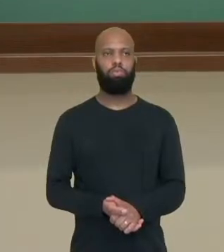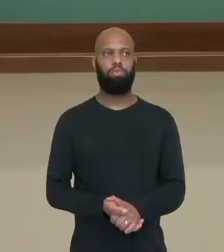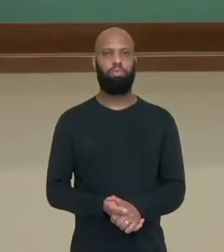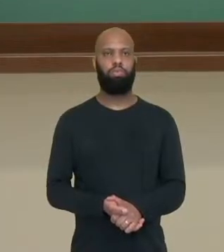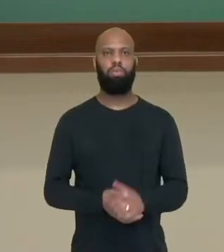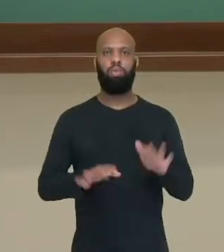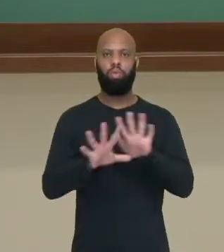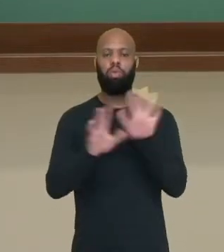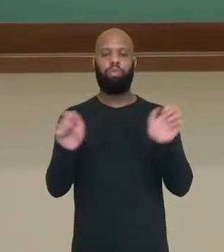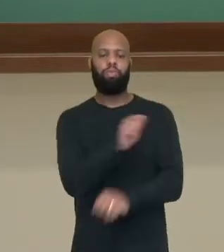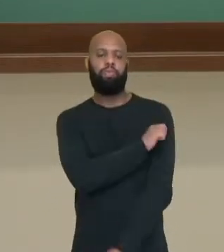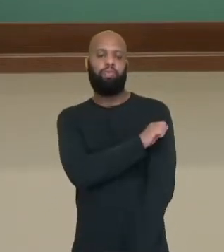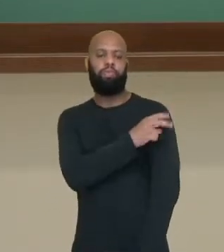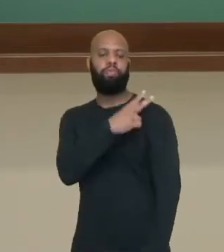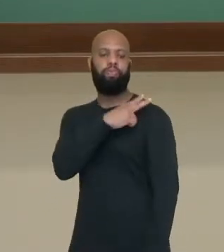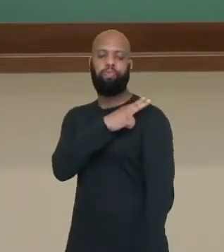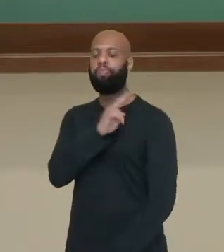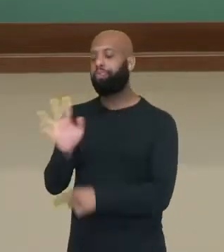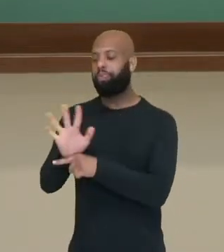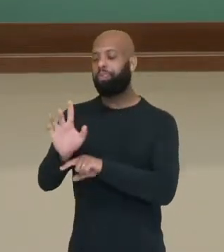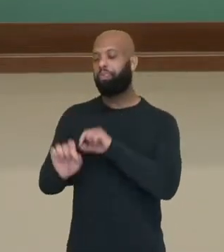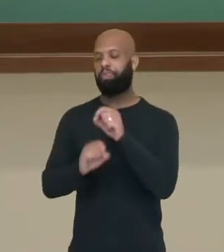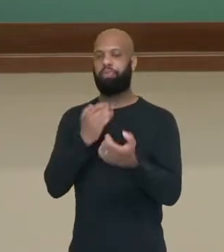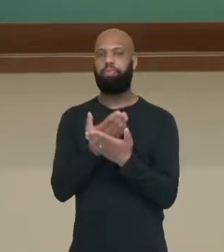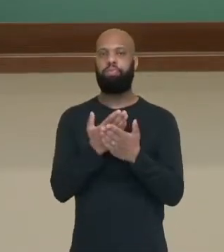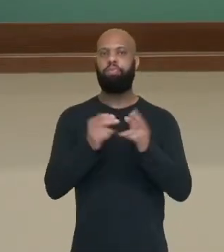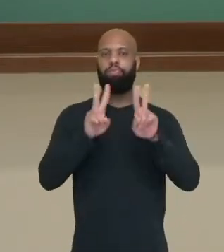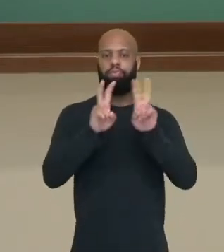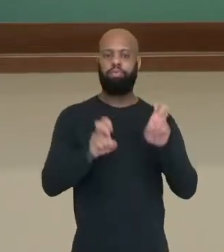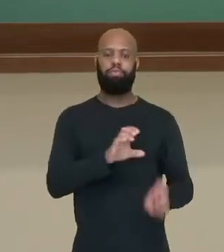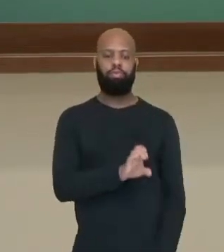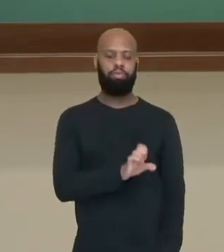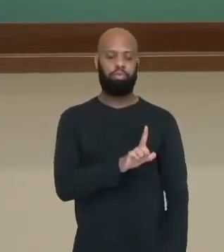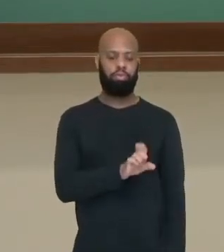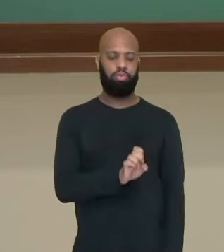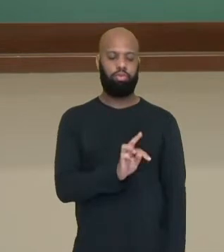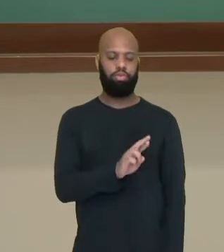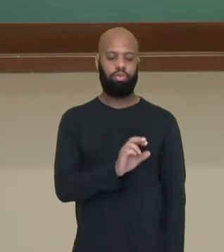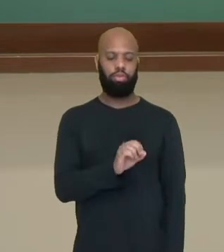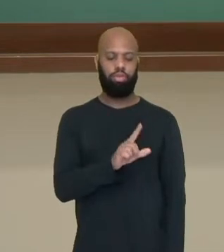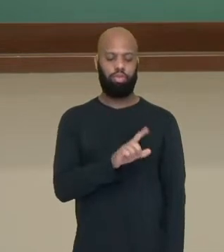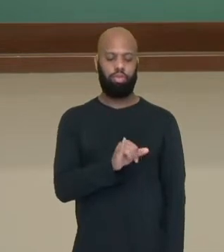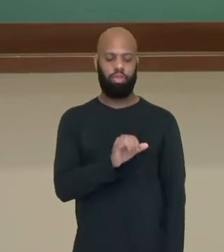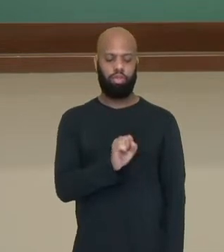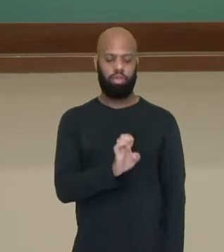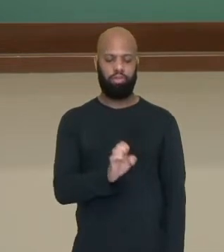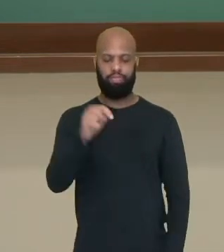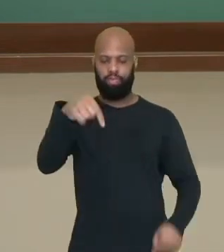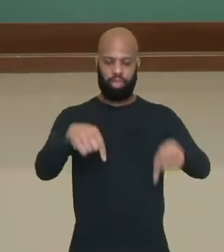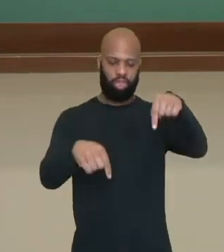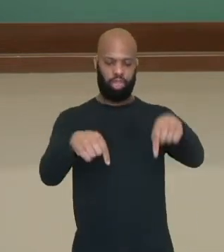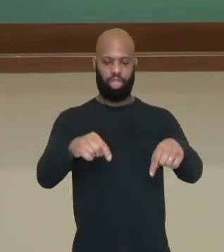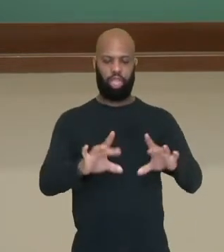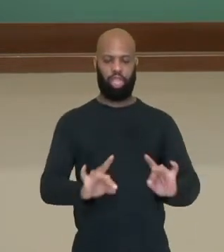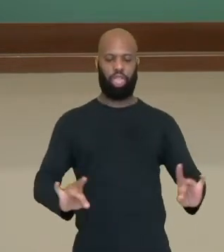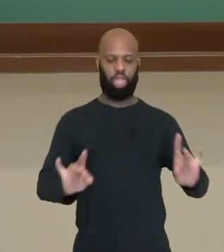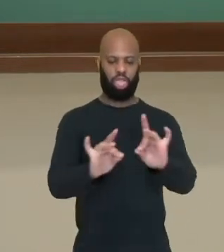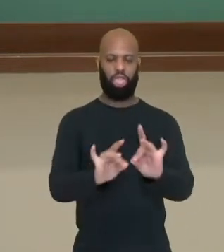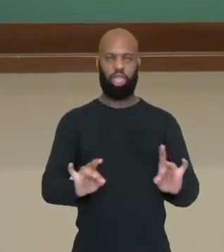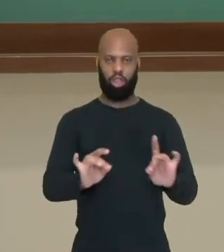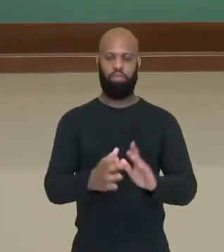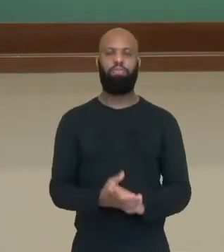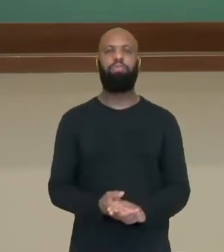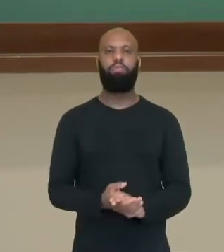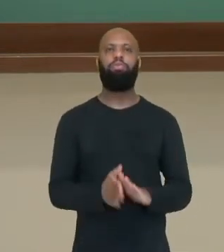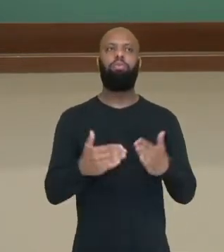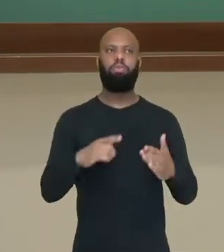Olá, estudantes da segunda série! Nesse vídeo, vamos falar sobre eletrólise em solução aquosa. Vamos lá? Então,